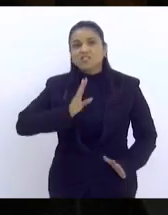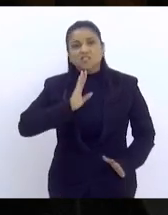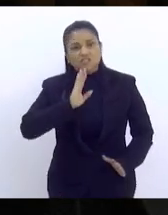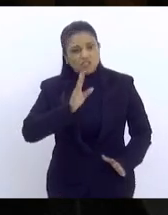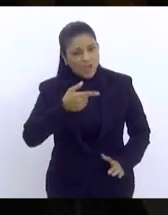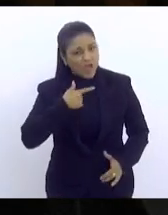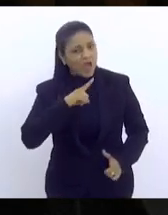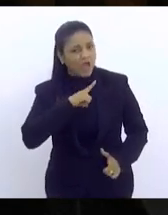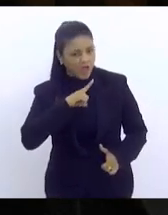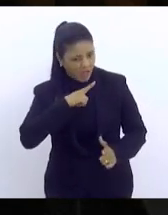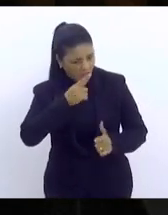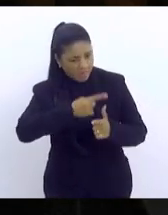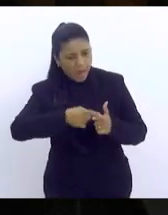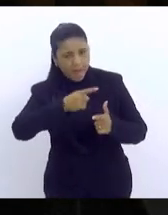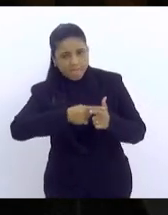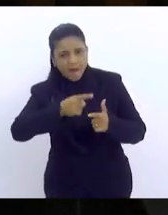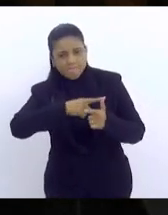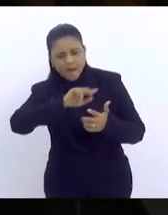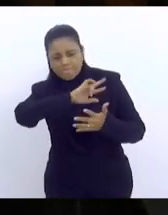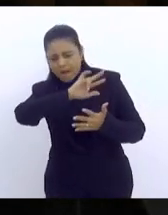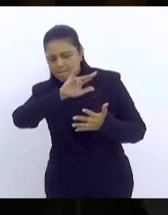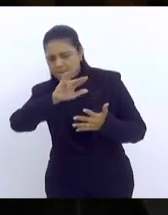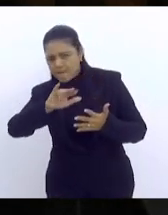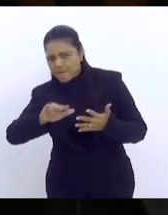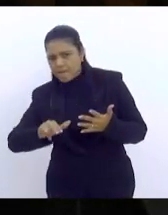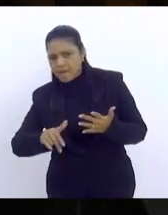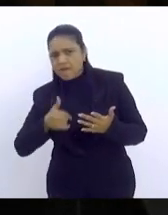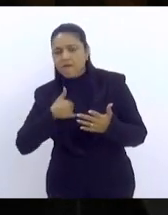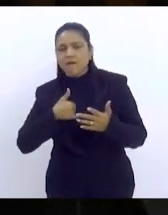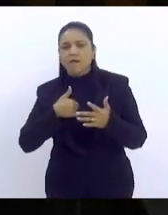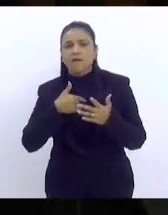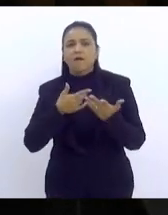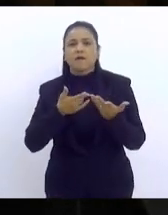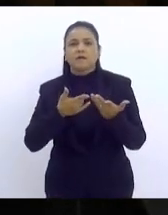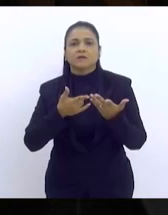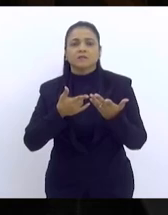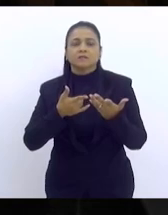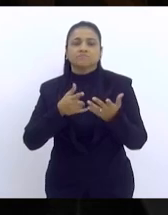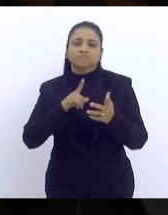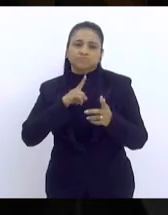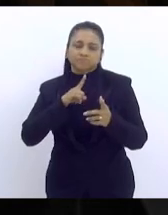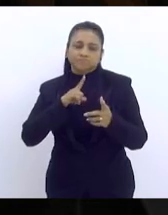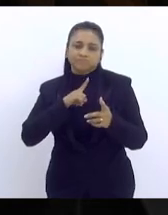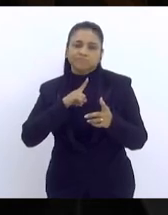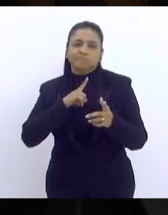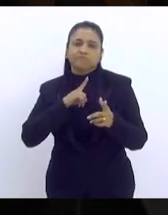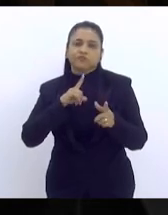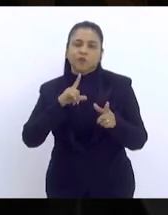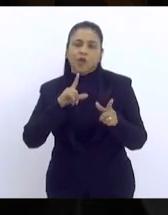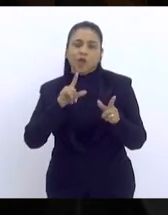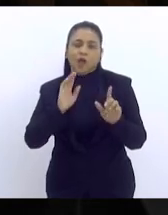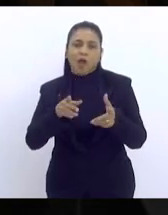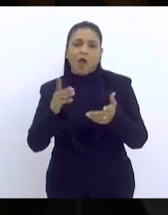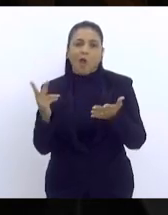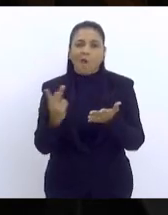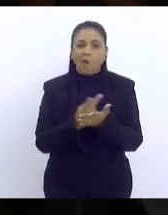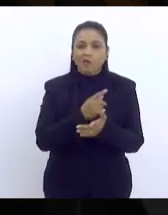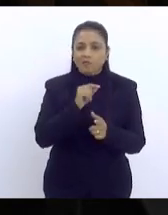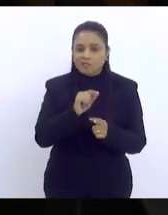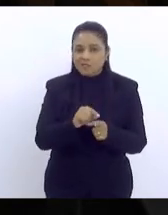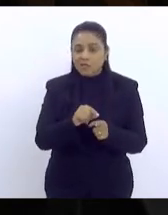trazendo vídeo o nível de contingenciamento que já ocorreu